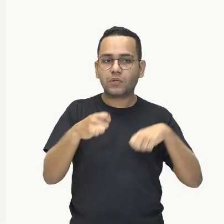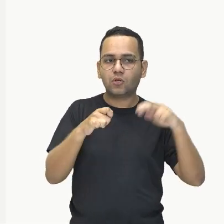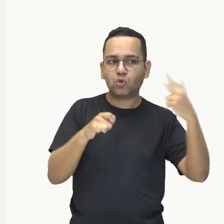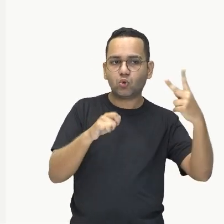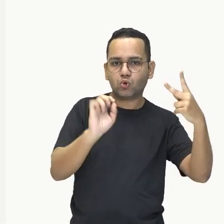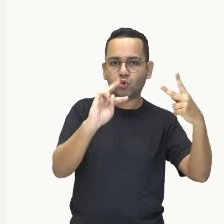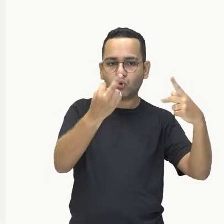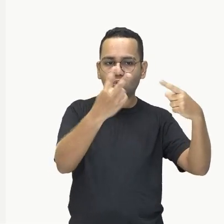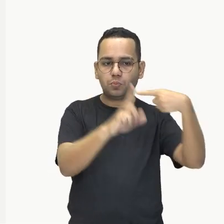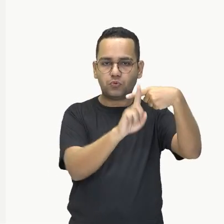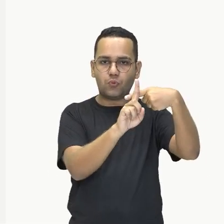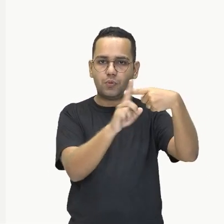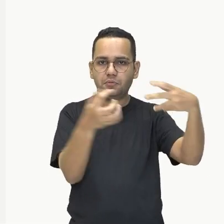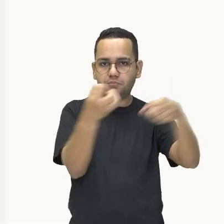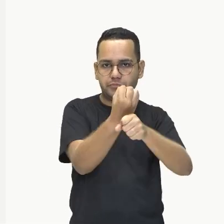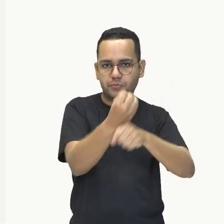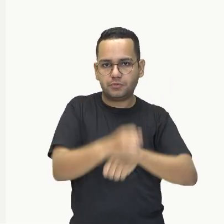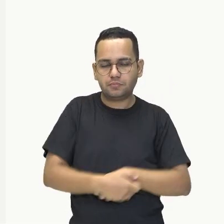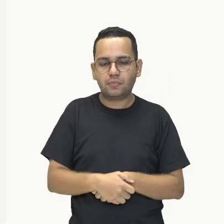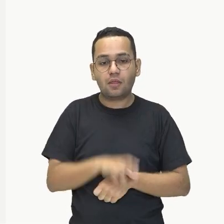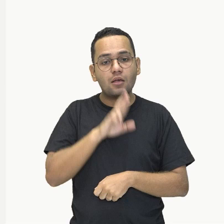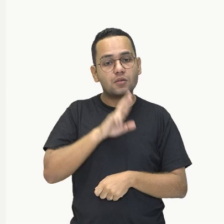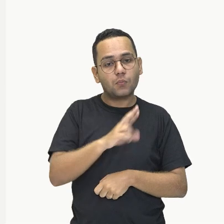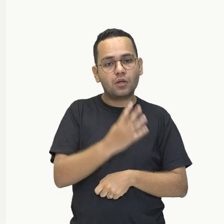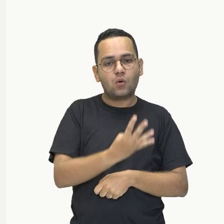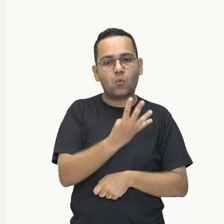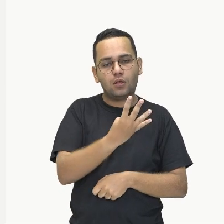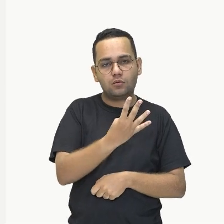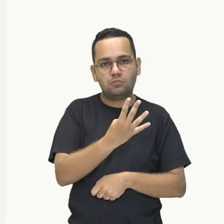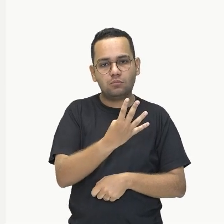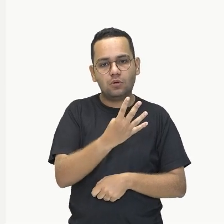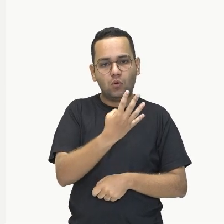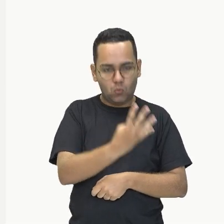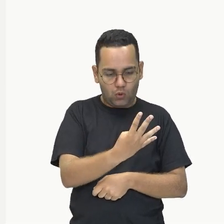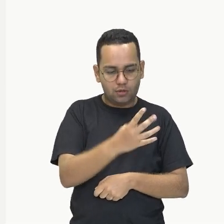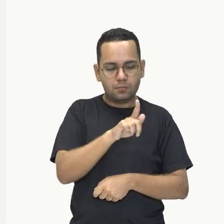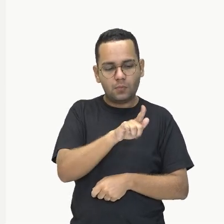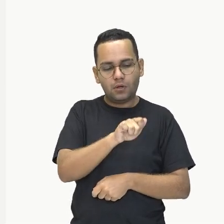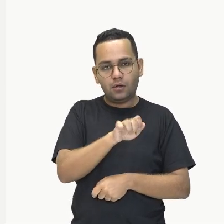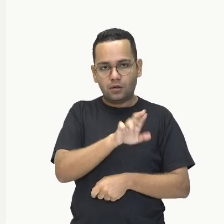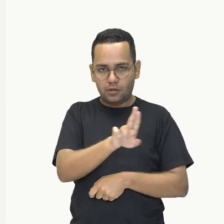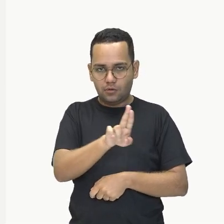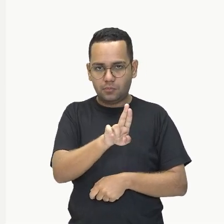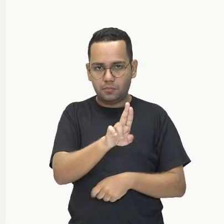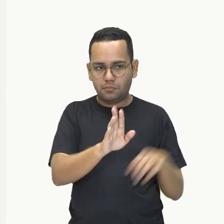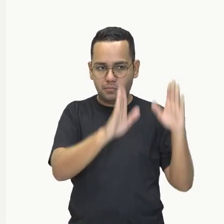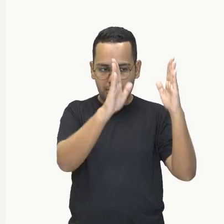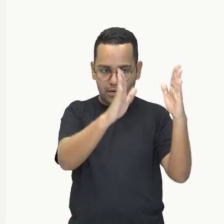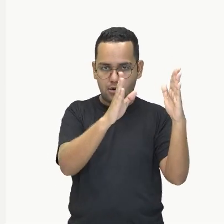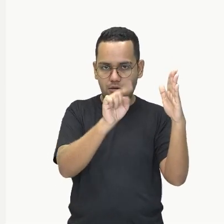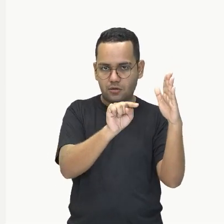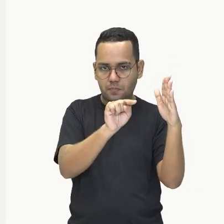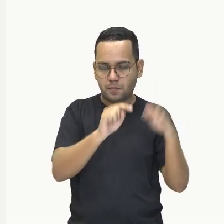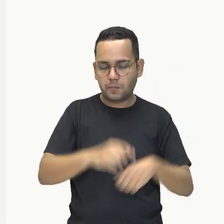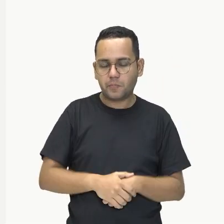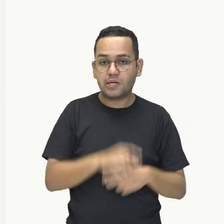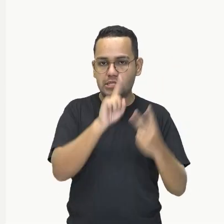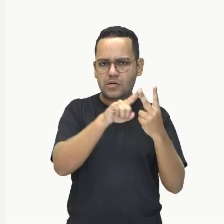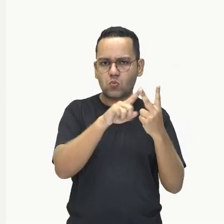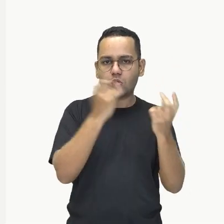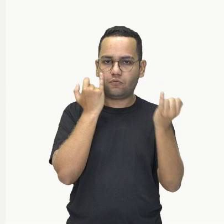meus expoentes. 2 mais 2 é 4. Então, o meu segundo termo ele é do quarto grau.